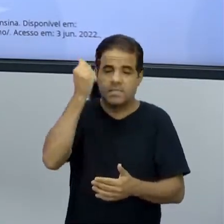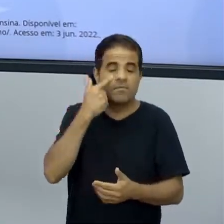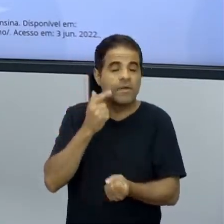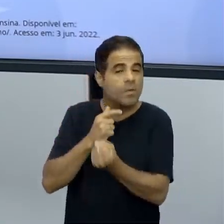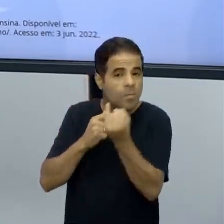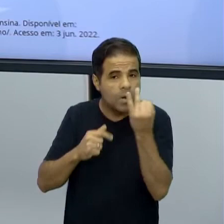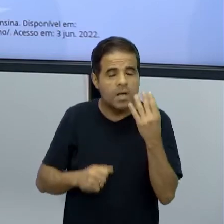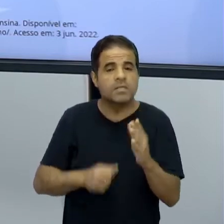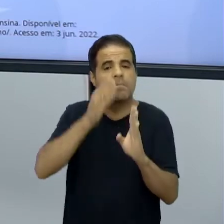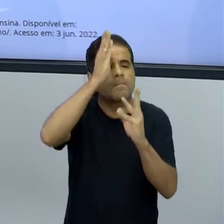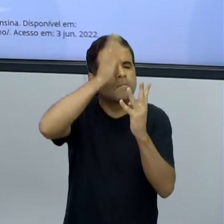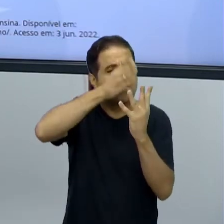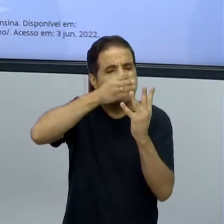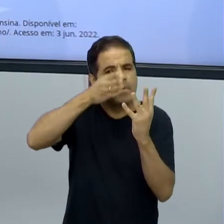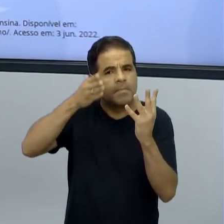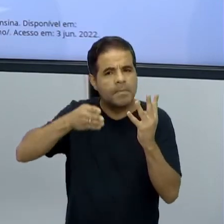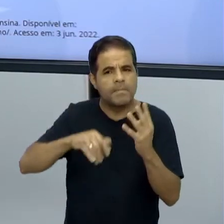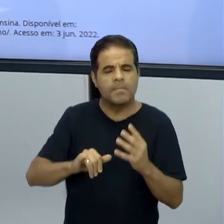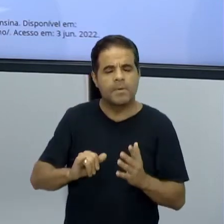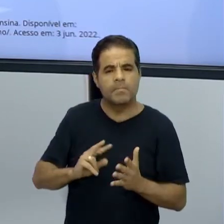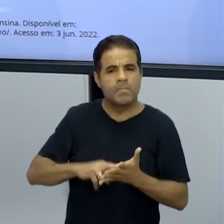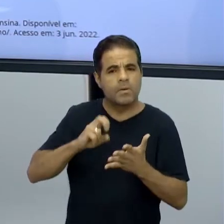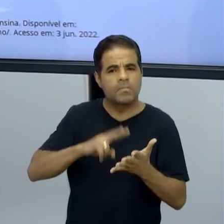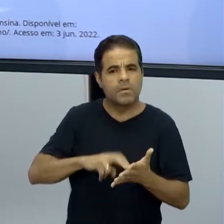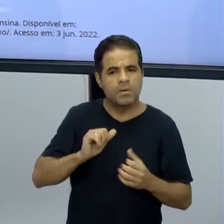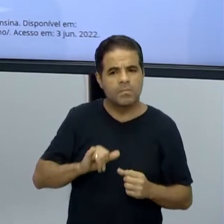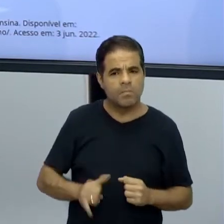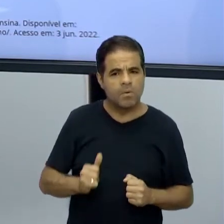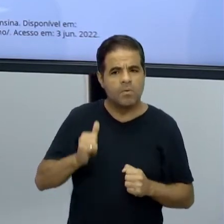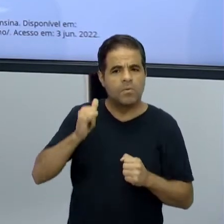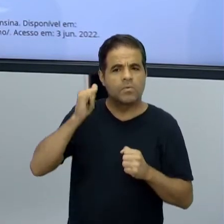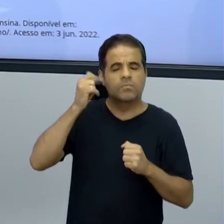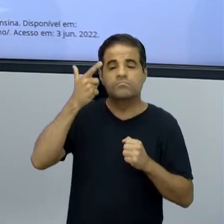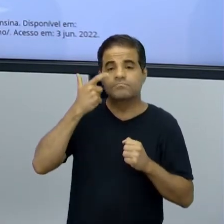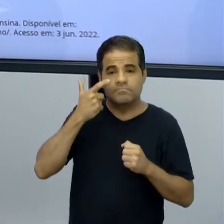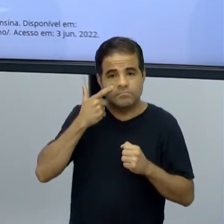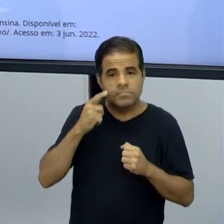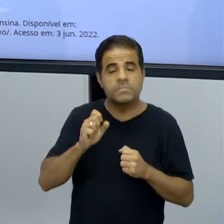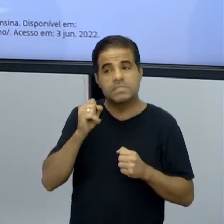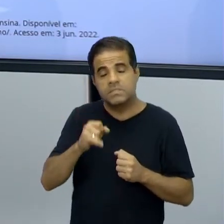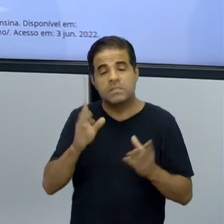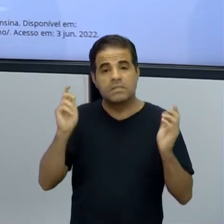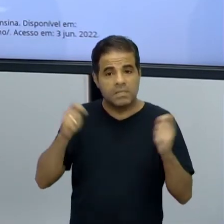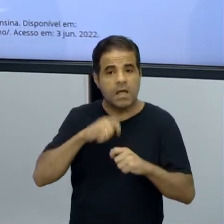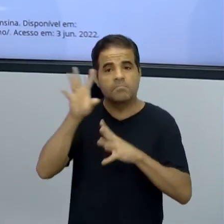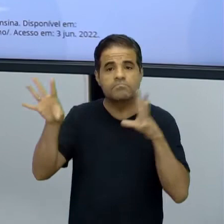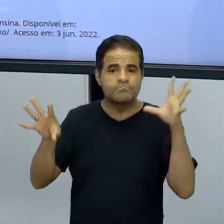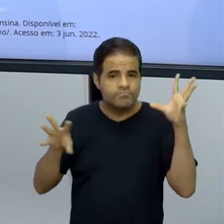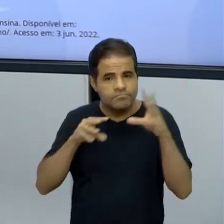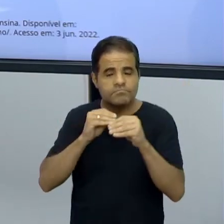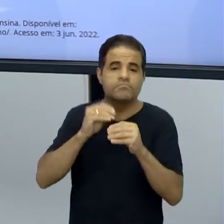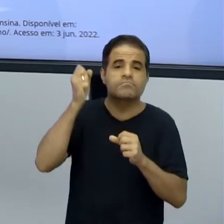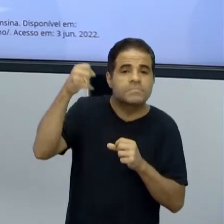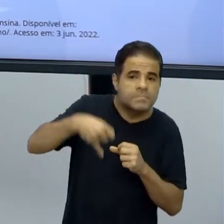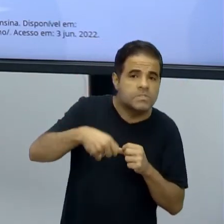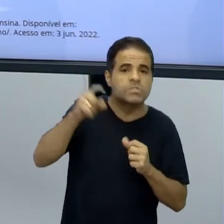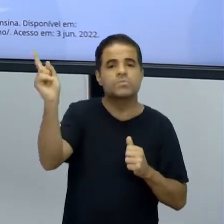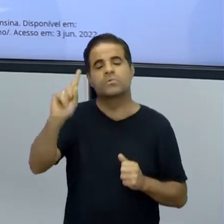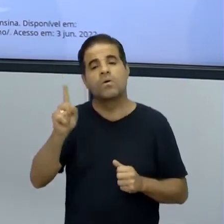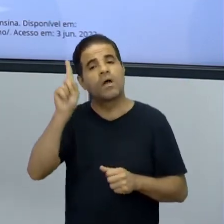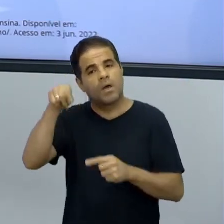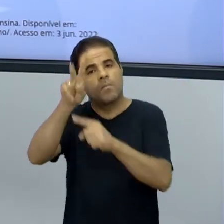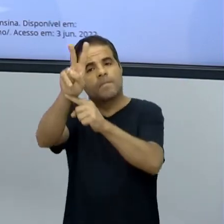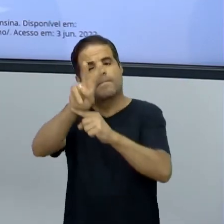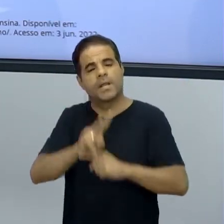de parcelas e da taxa de juros. Veja mesmo se compensa para você ou não. Então, esse é um